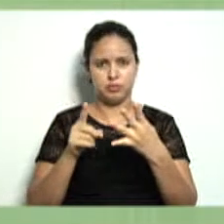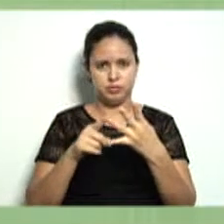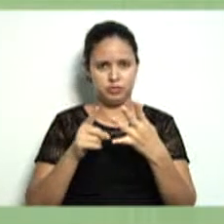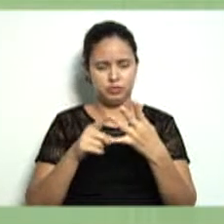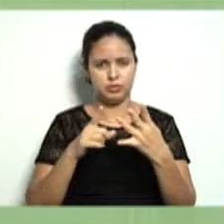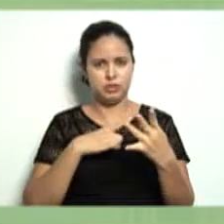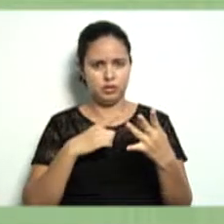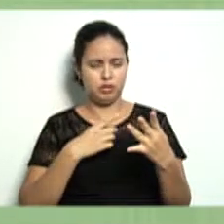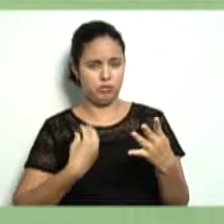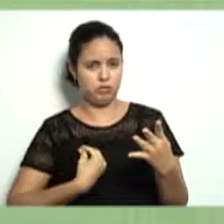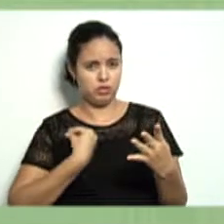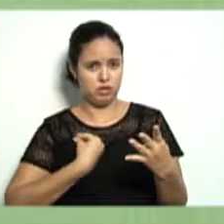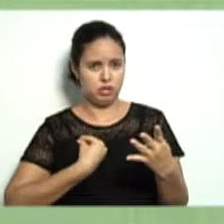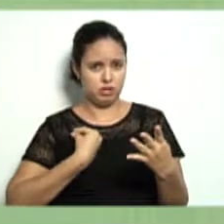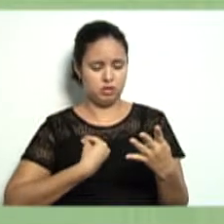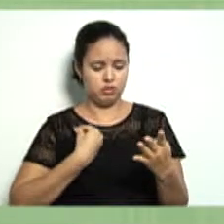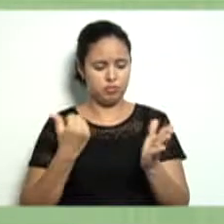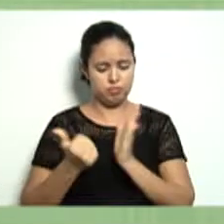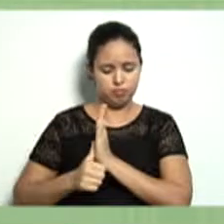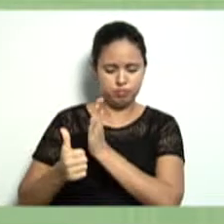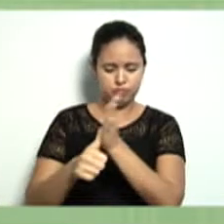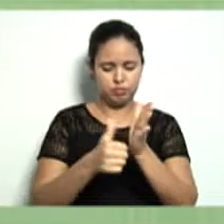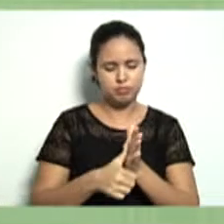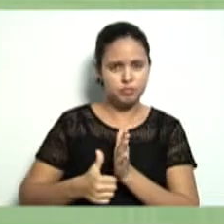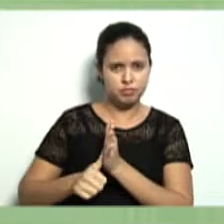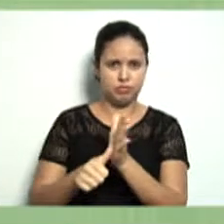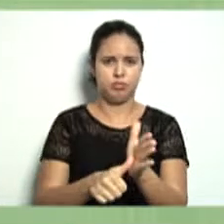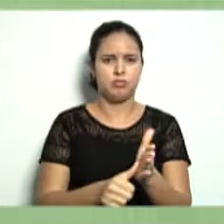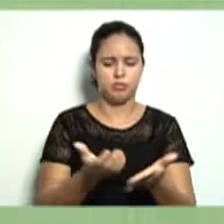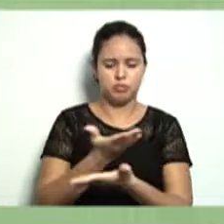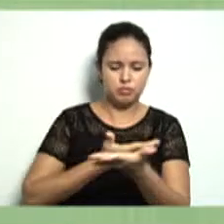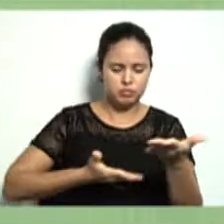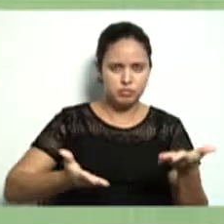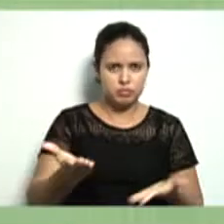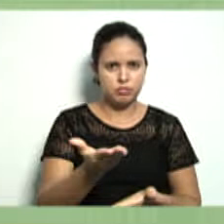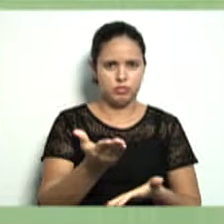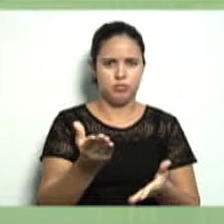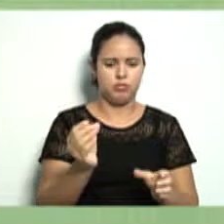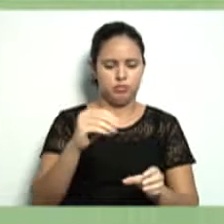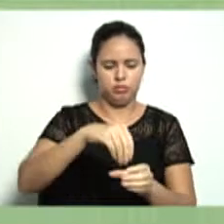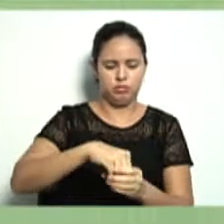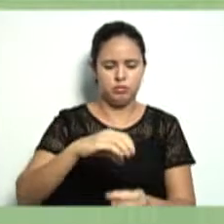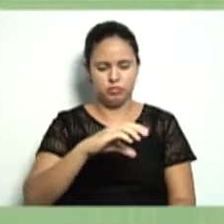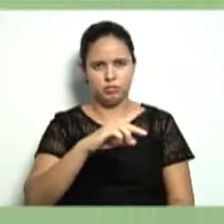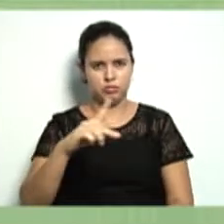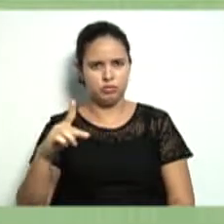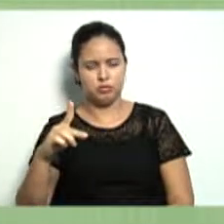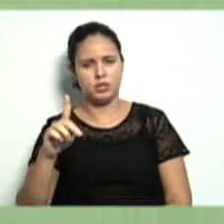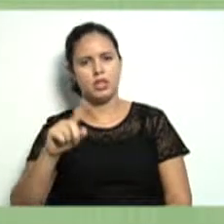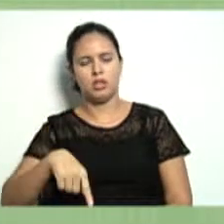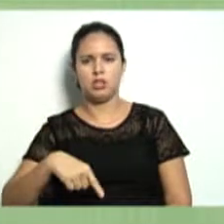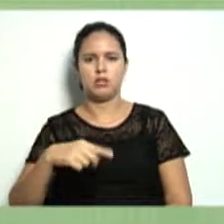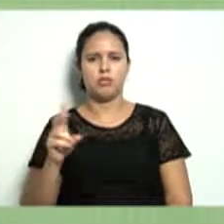tem vivência entre os cooperados. A vivência entre os cooperados deve ser baseada nos valores cooperativos.